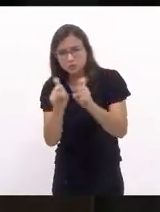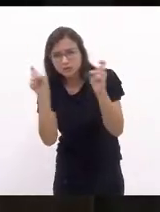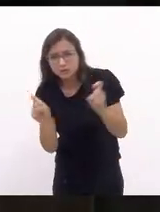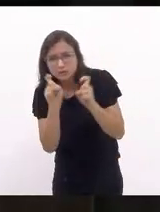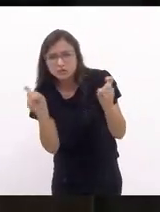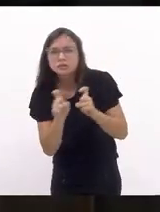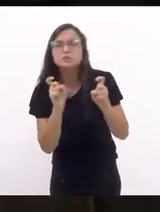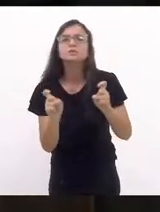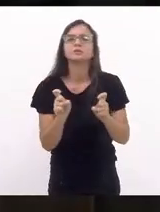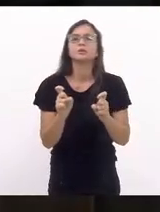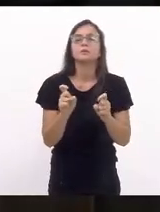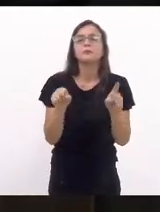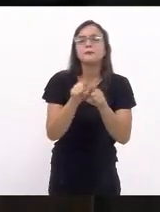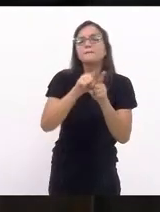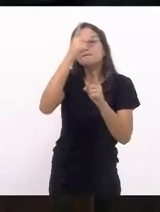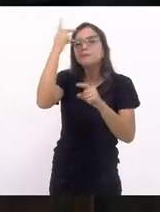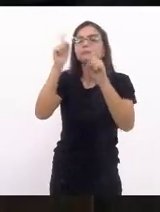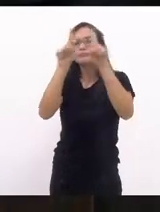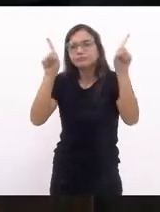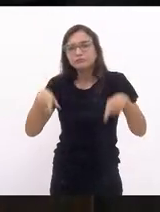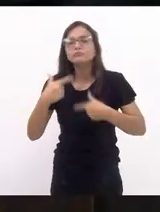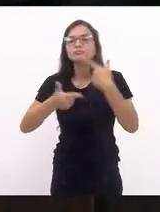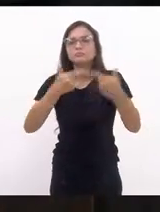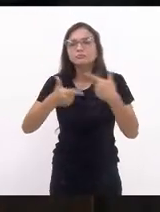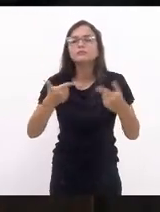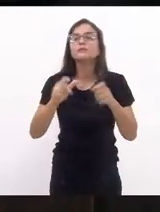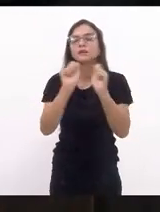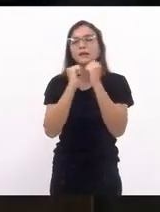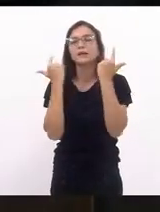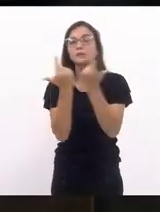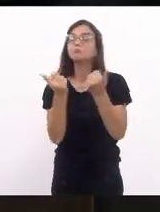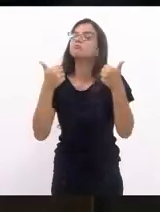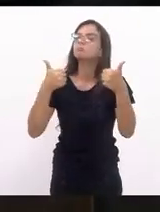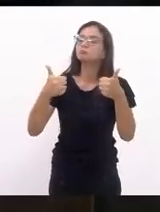operação de servidores da alerj em funcionamento